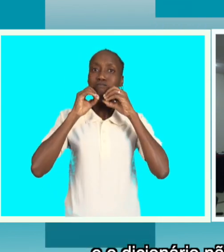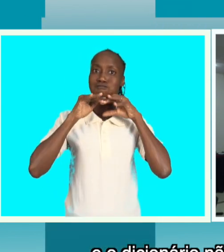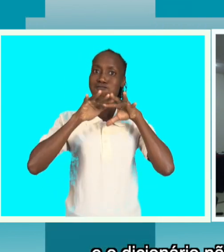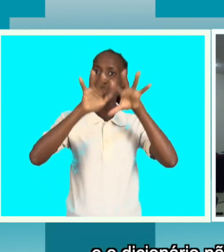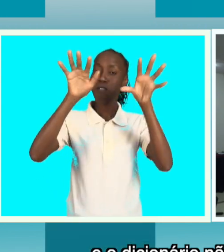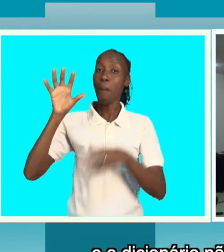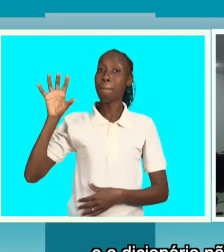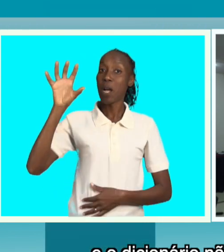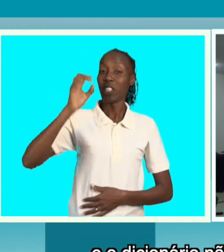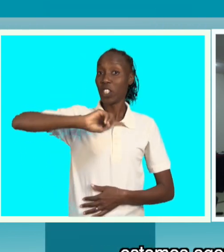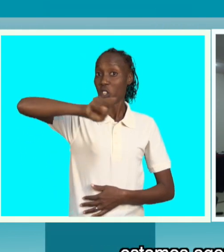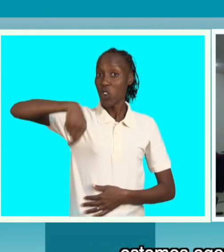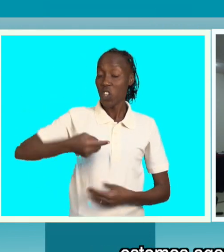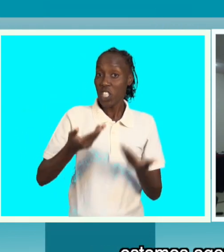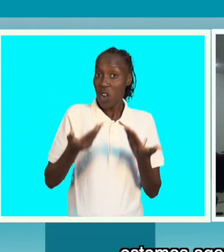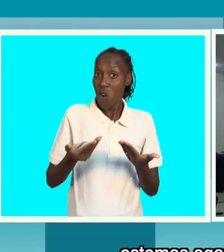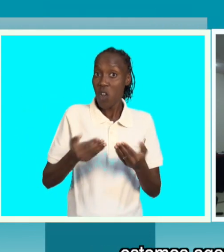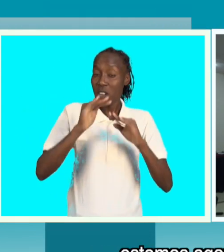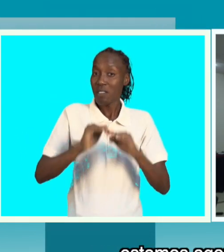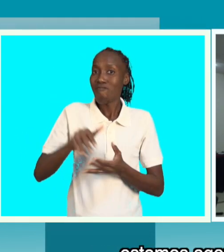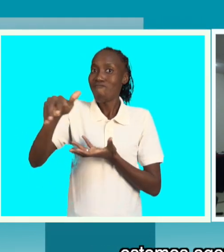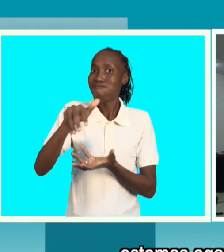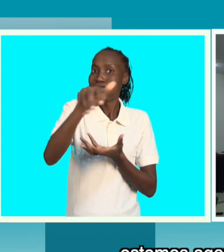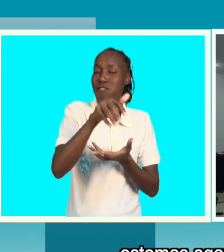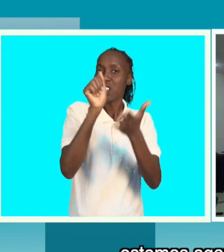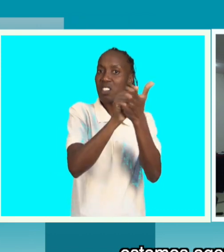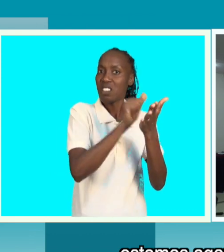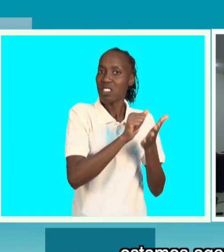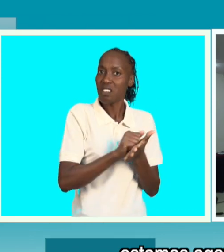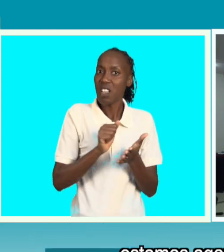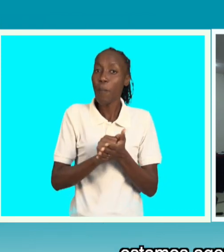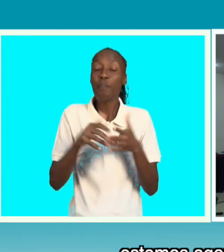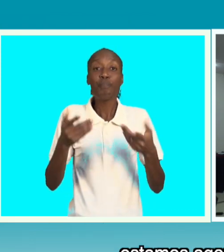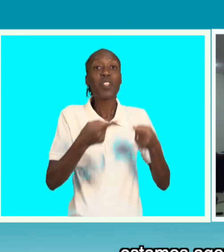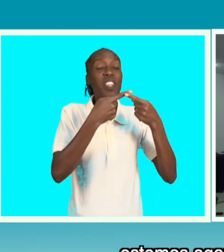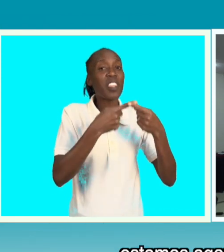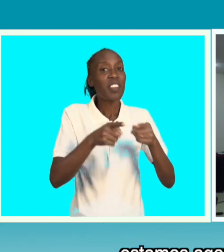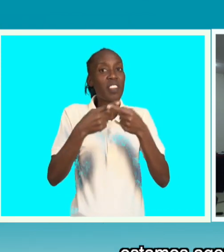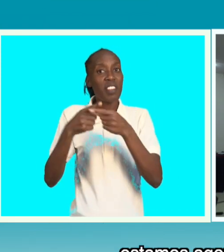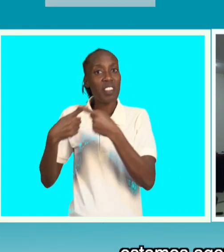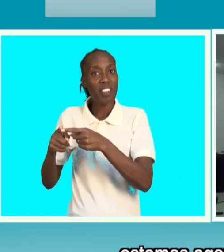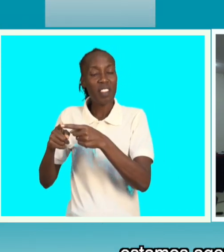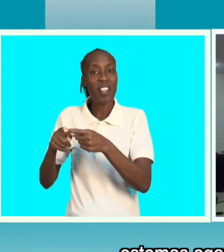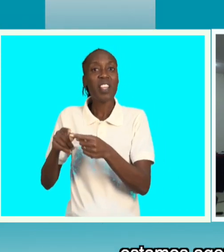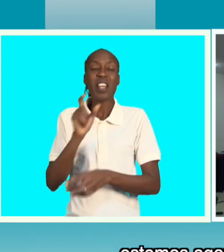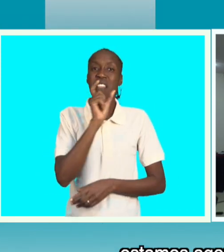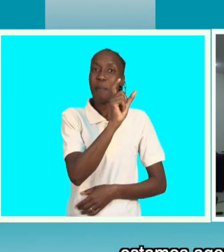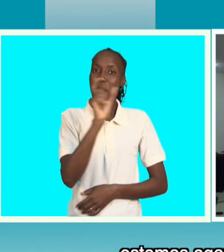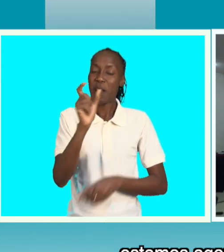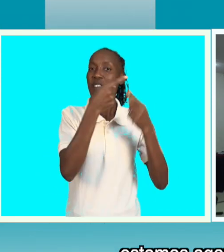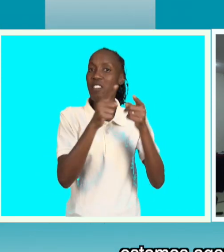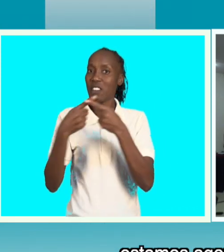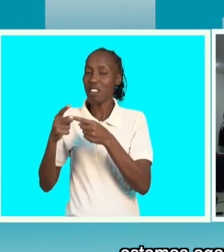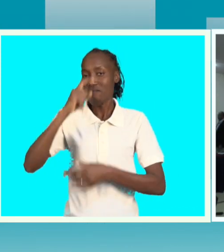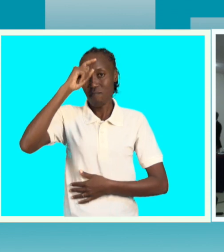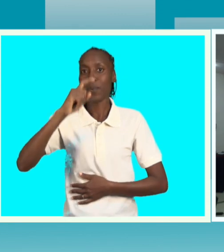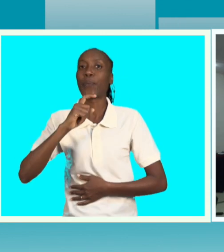divulgado em todo o país e nós estamos agora também a recolher sinais de vários itens, várias